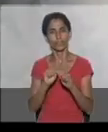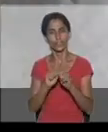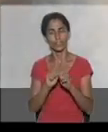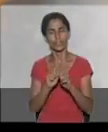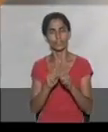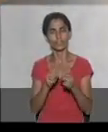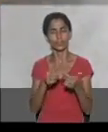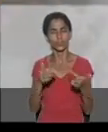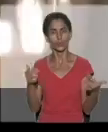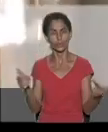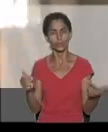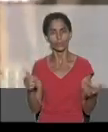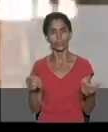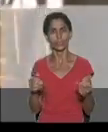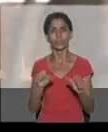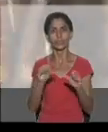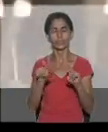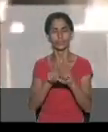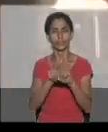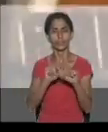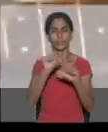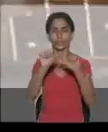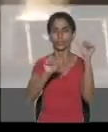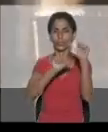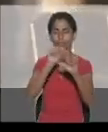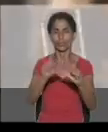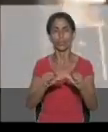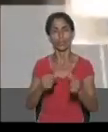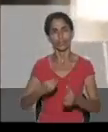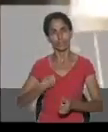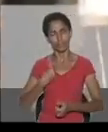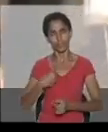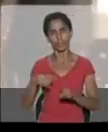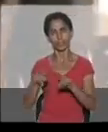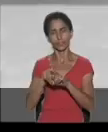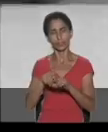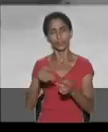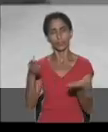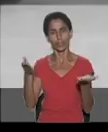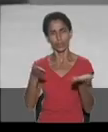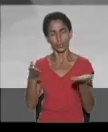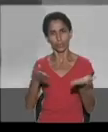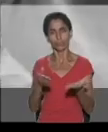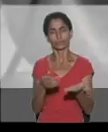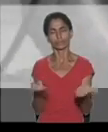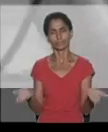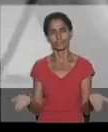realizar, ela consegue modificar a sua realidade.